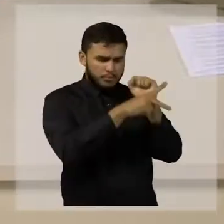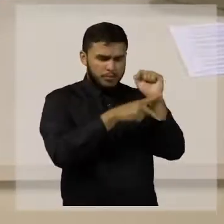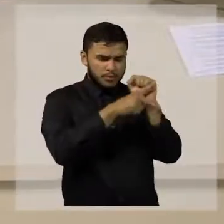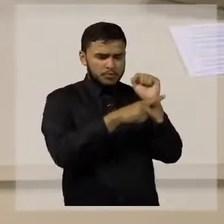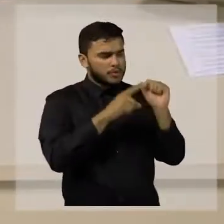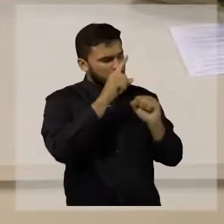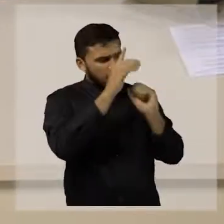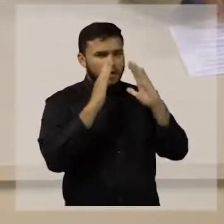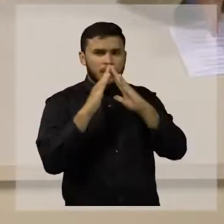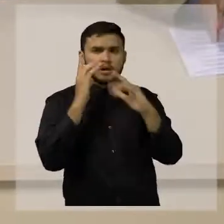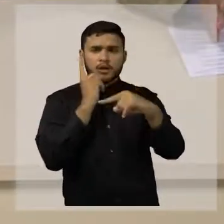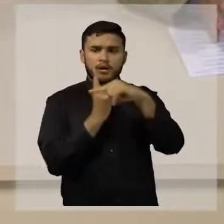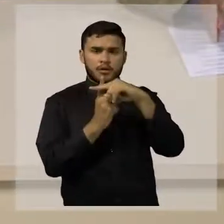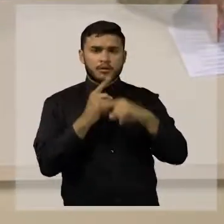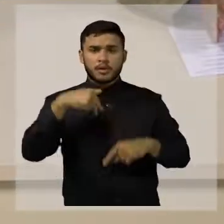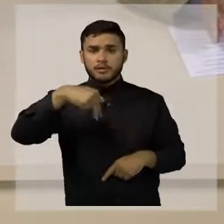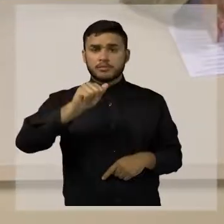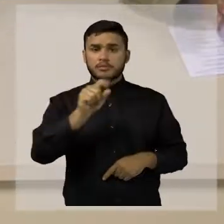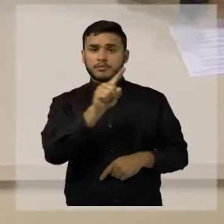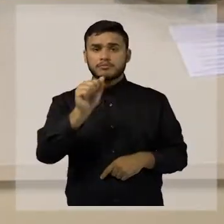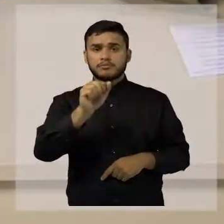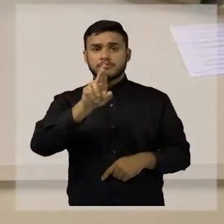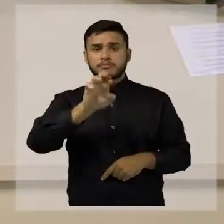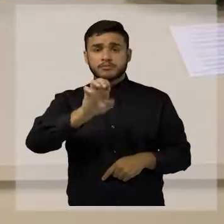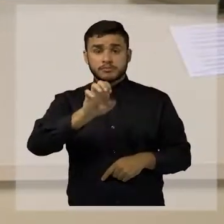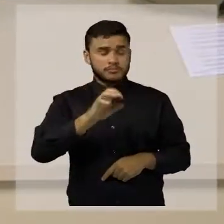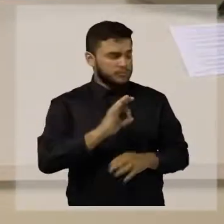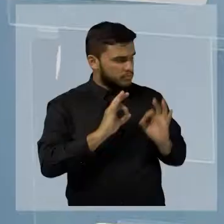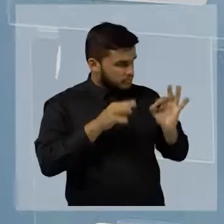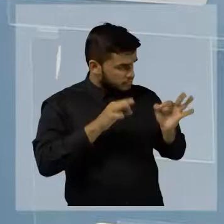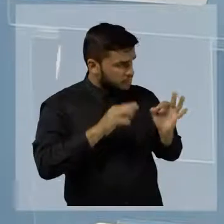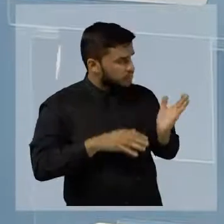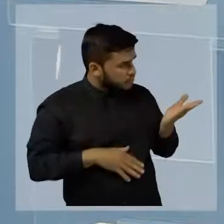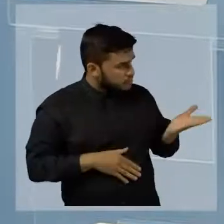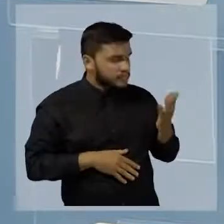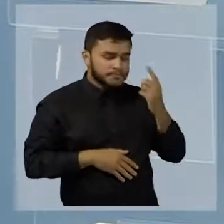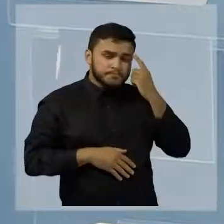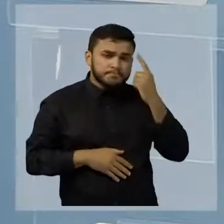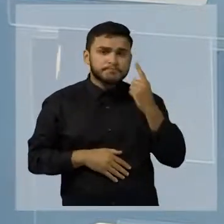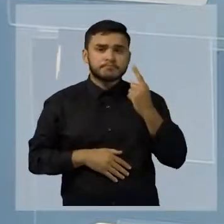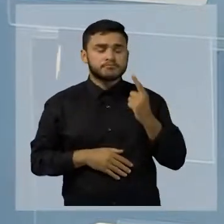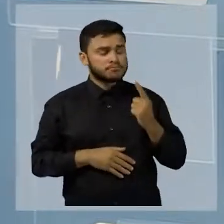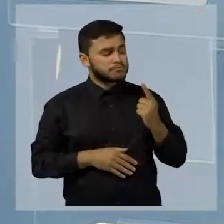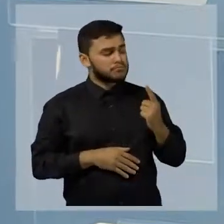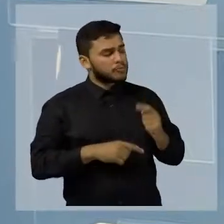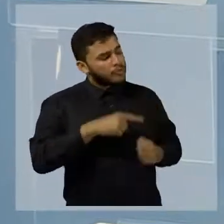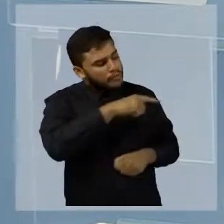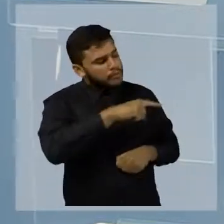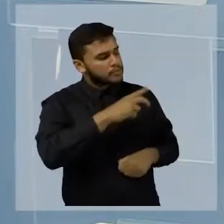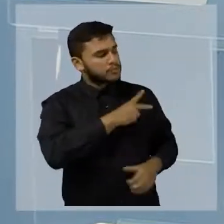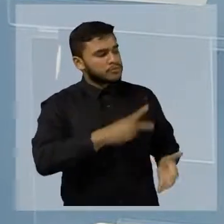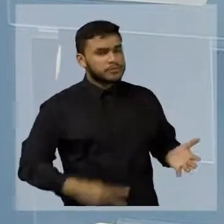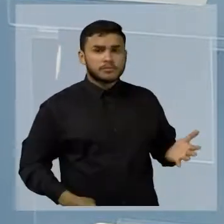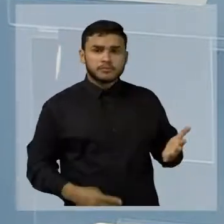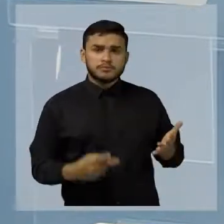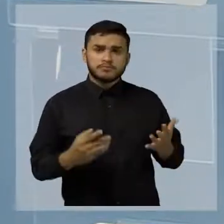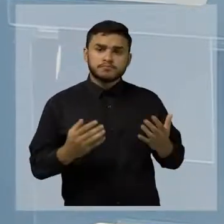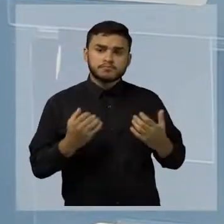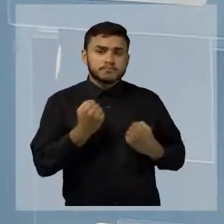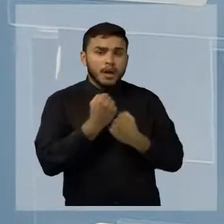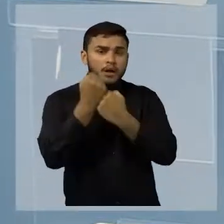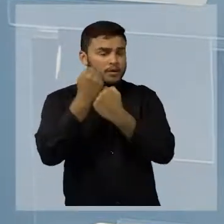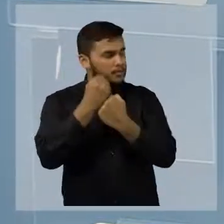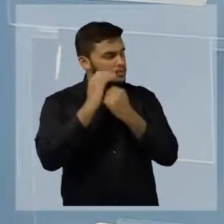da igreja, olhando para o social, conjugando também com o mandato de Vossa Excelência, tem apresentado resultados